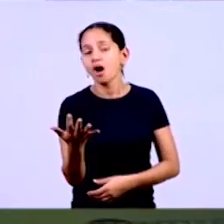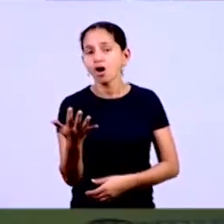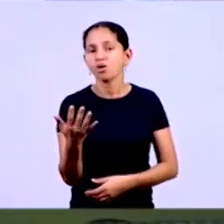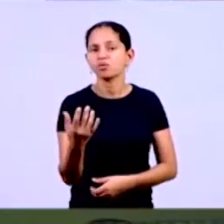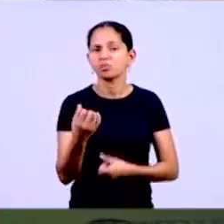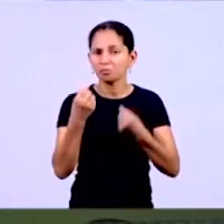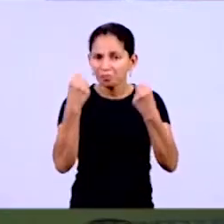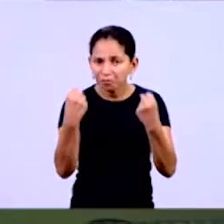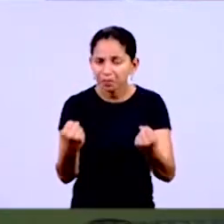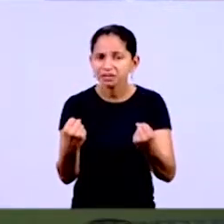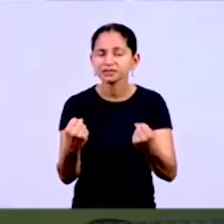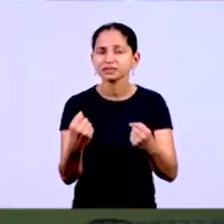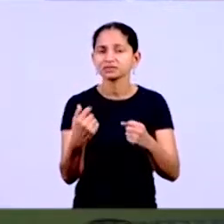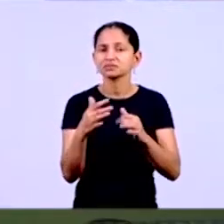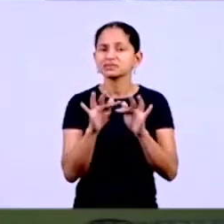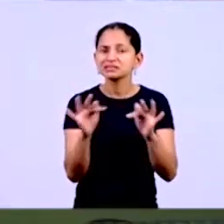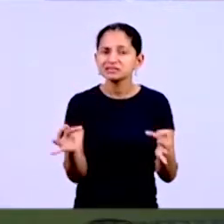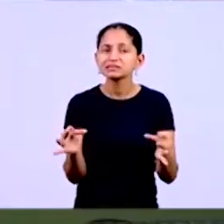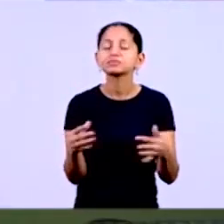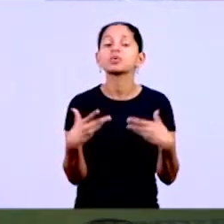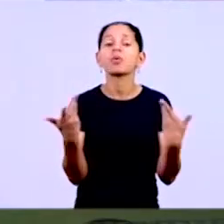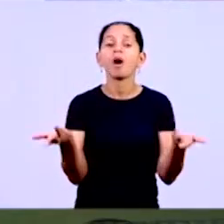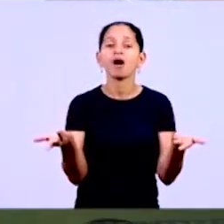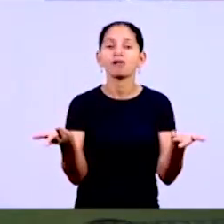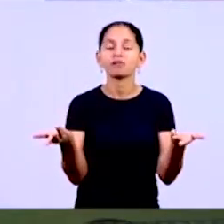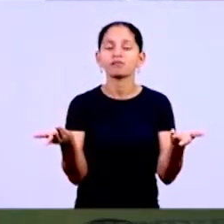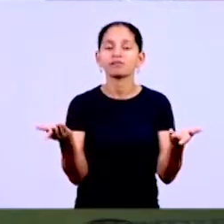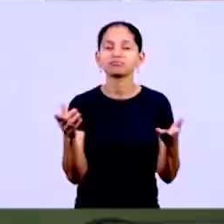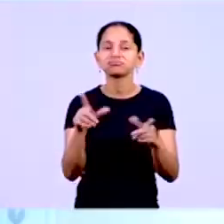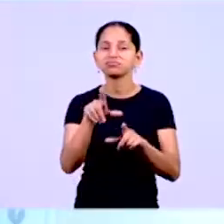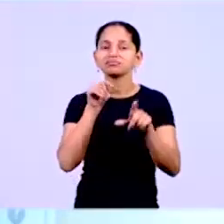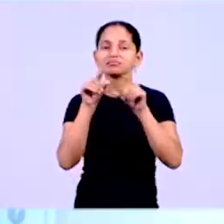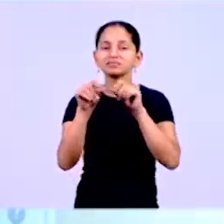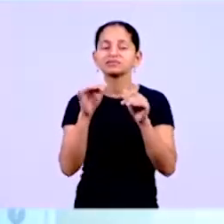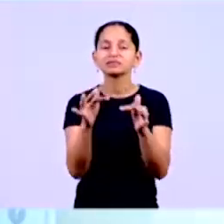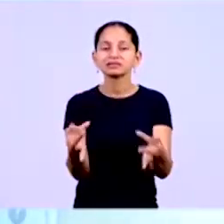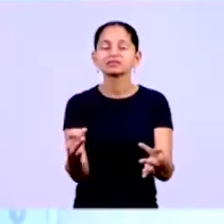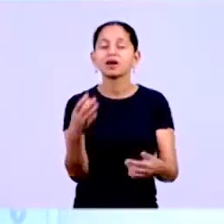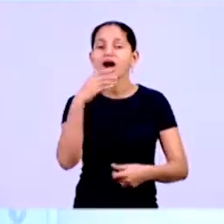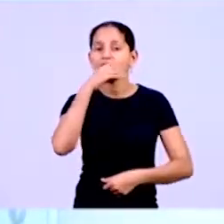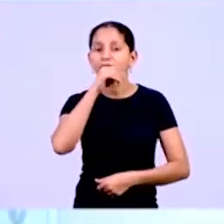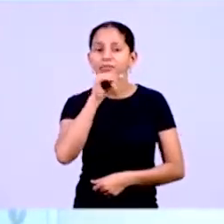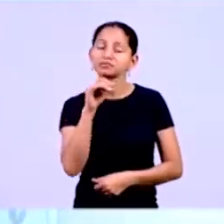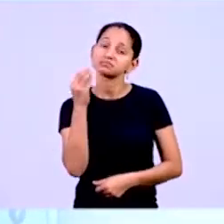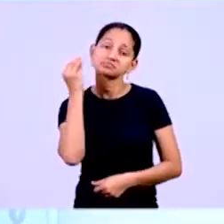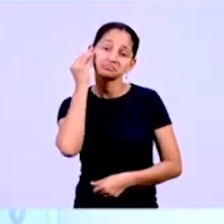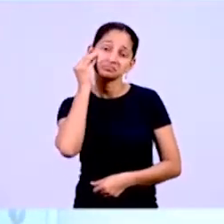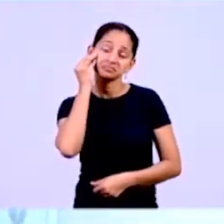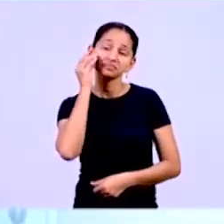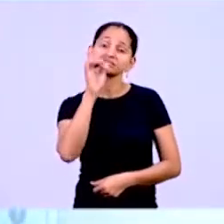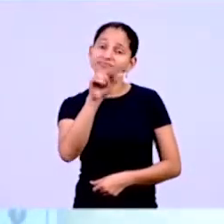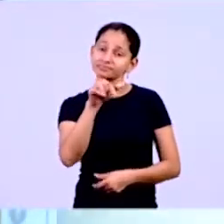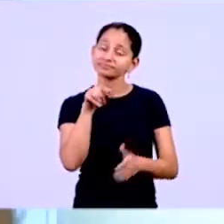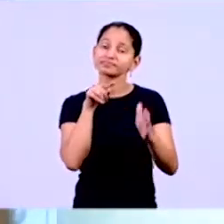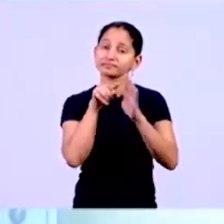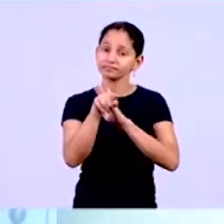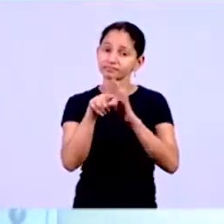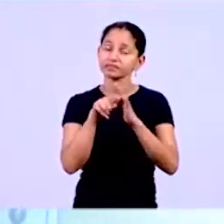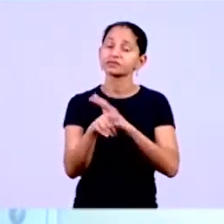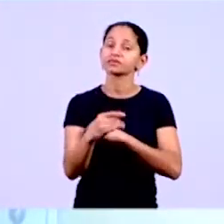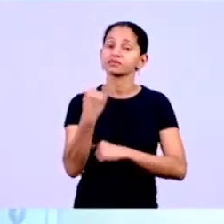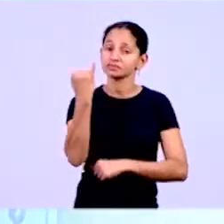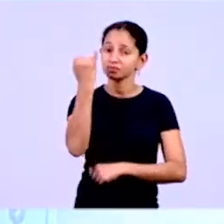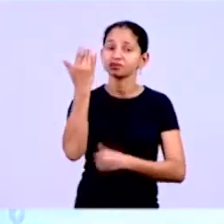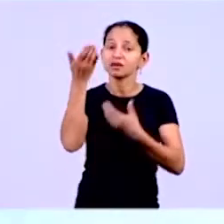pesado, um servidor ou apenas um smartphone ou um tablet que é mais simples e a bateria dura mais? E são questões que realmente